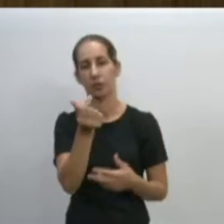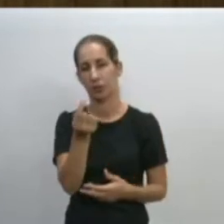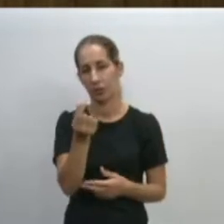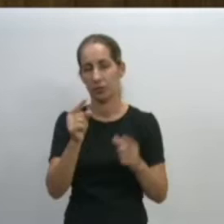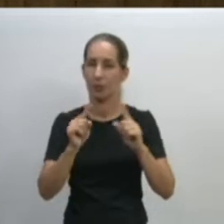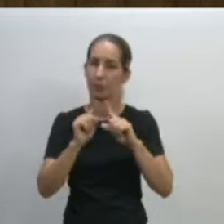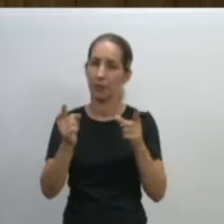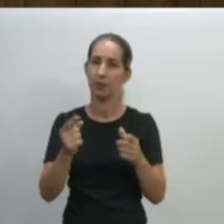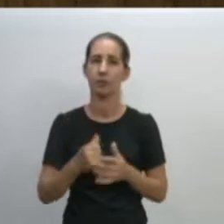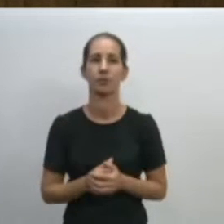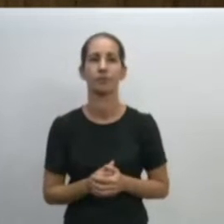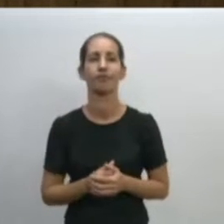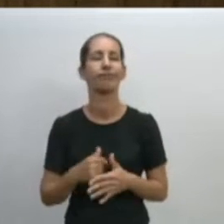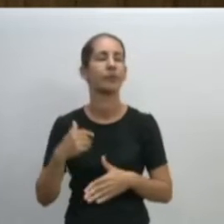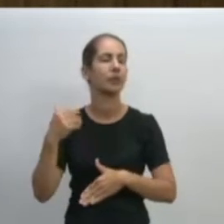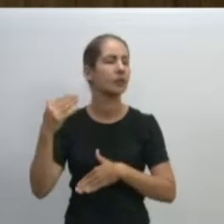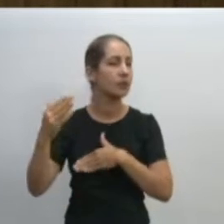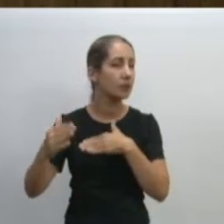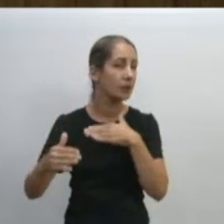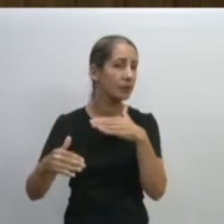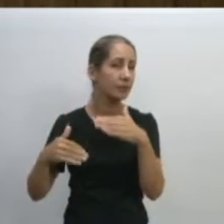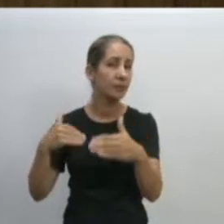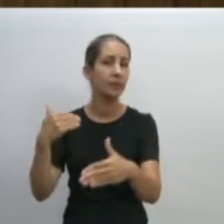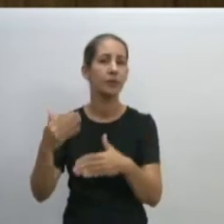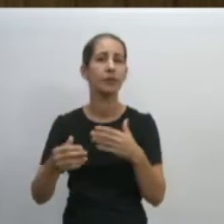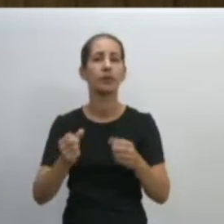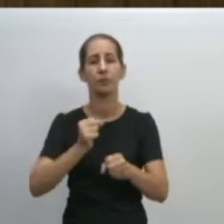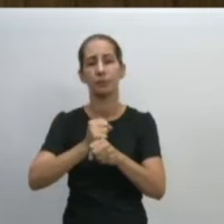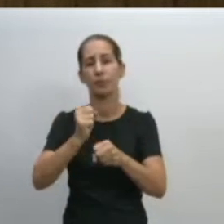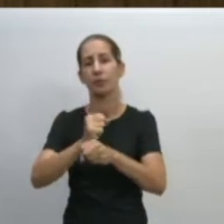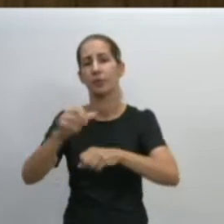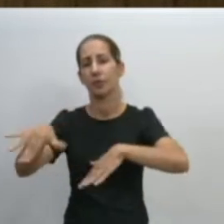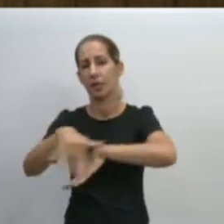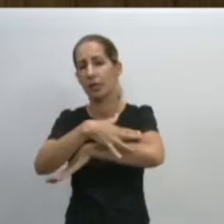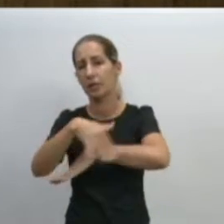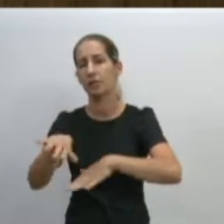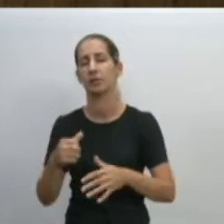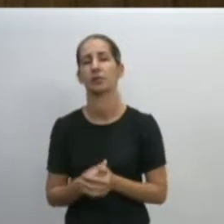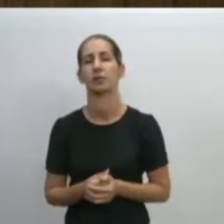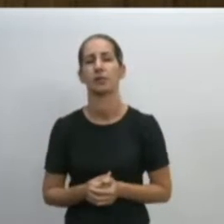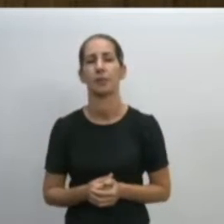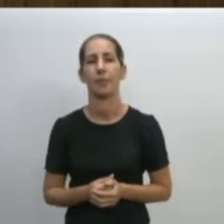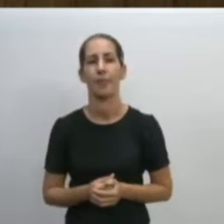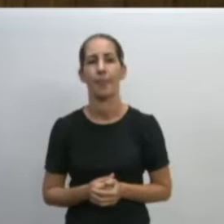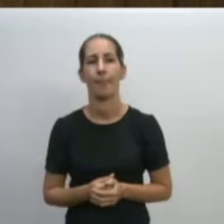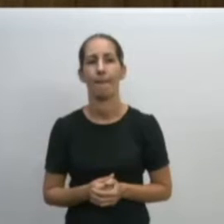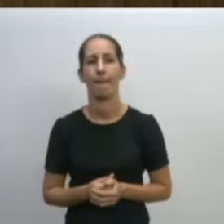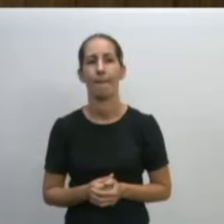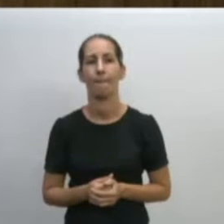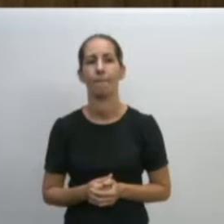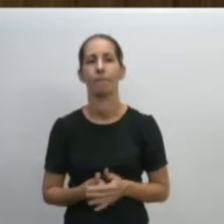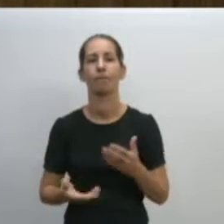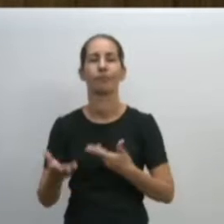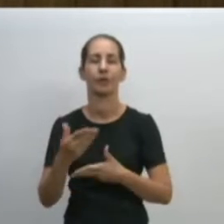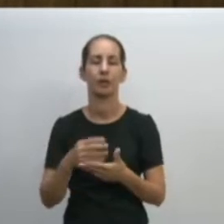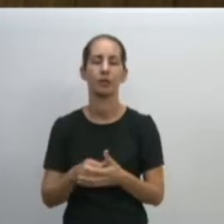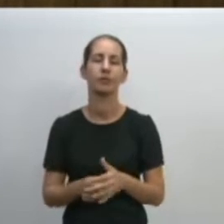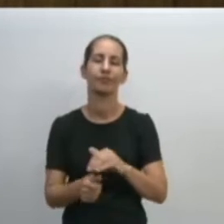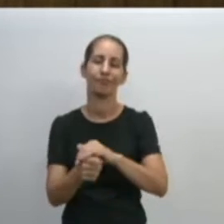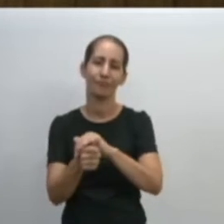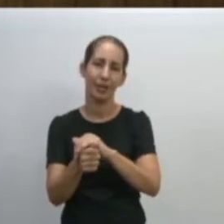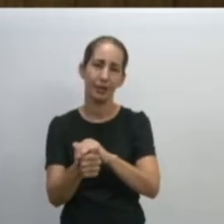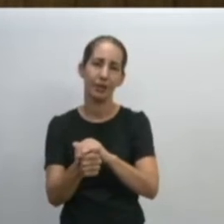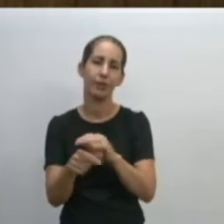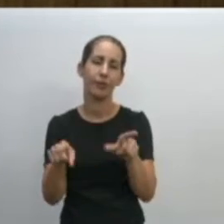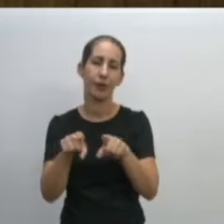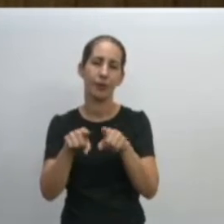Mas a gente vê que o andamento da pavimentação e drenagem dessa rua, ela vem a passos de tartaruga. E aqui eu